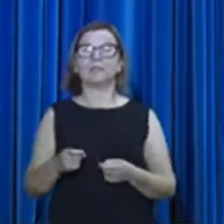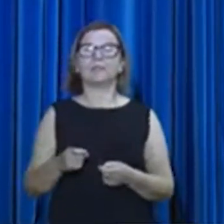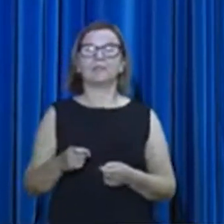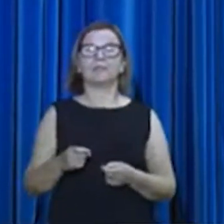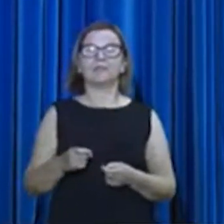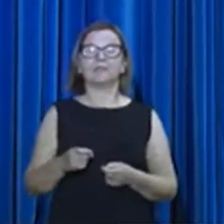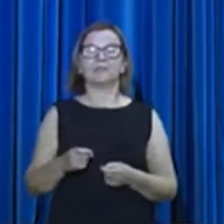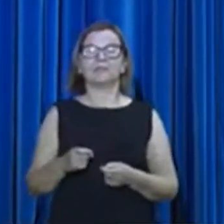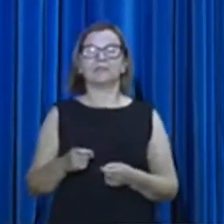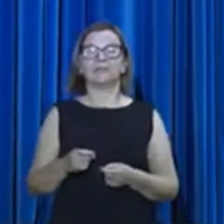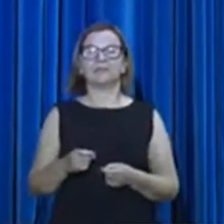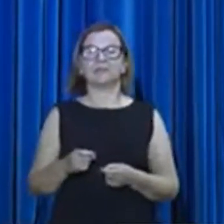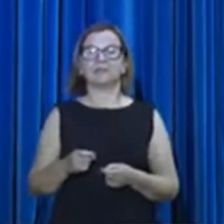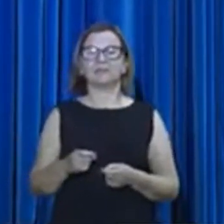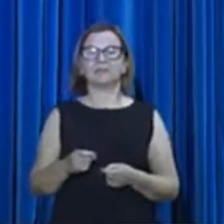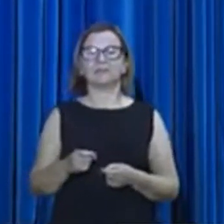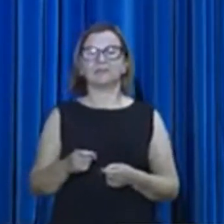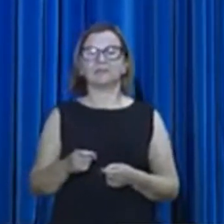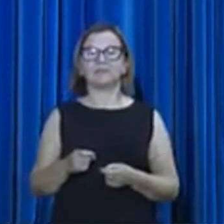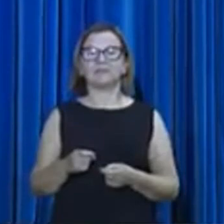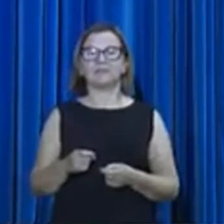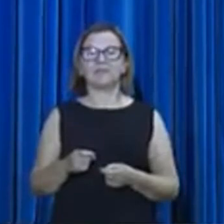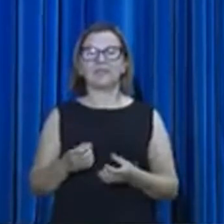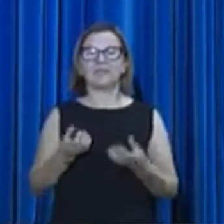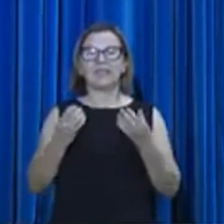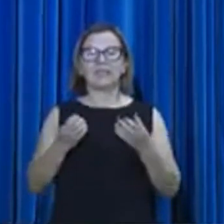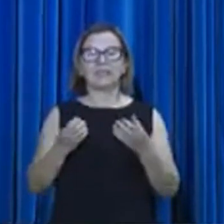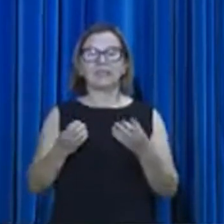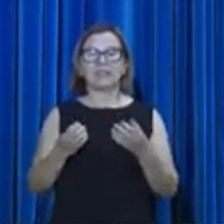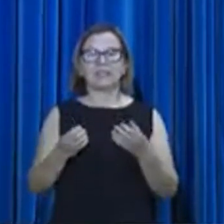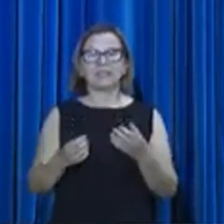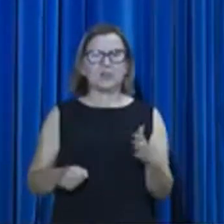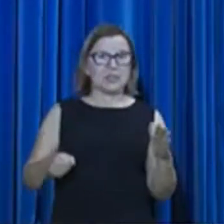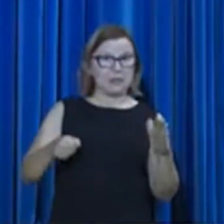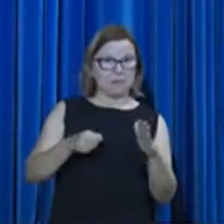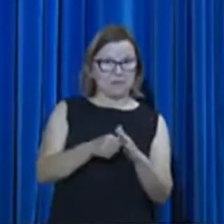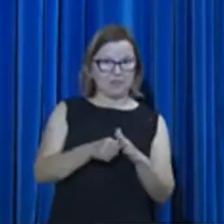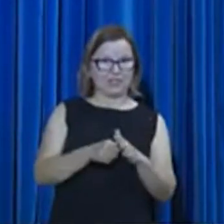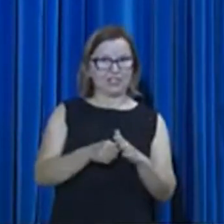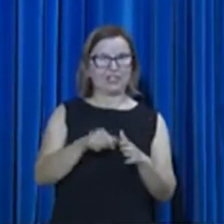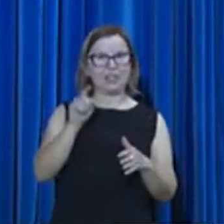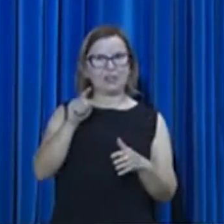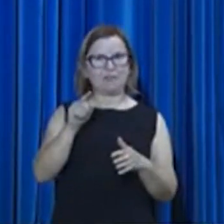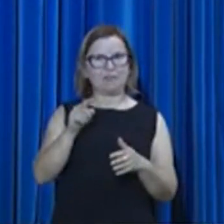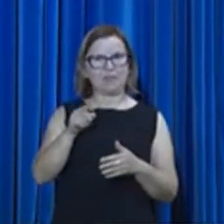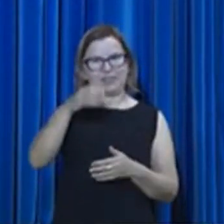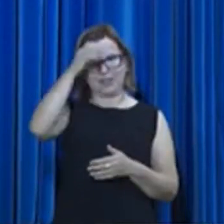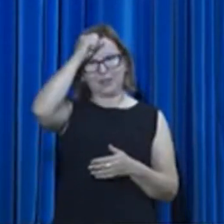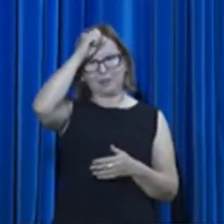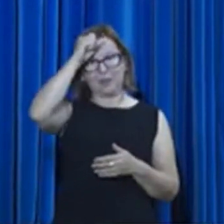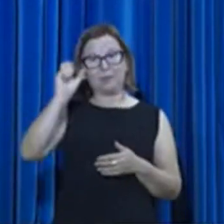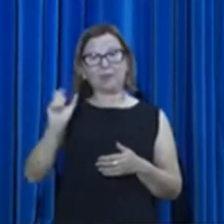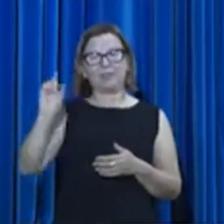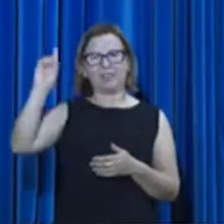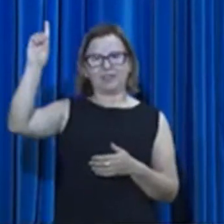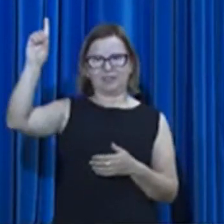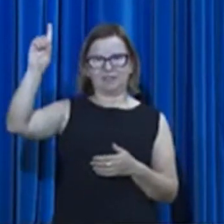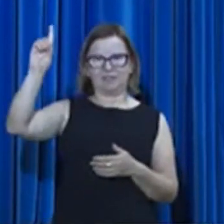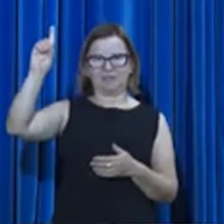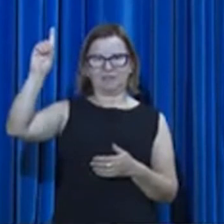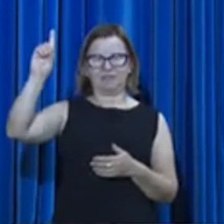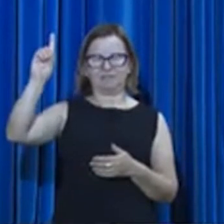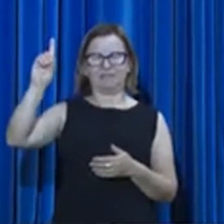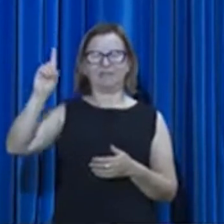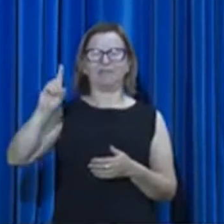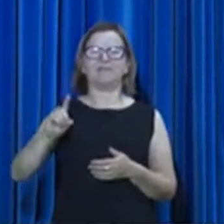que você não ouça a palavra de Deus. Há muitas vozes no nosso